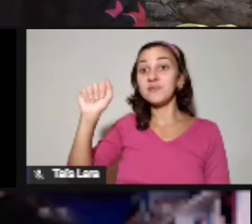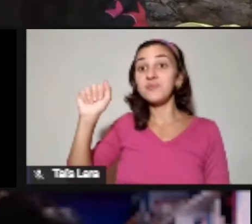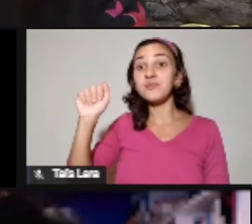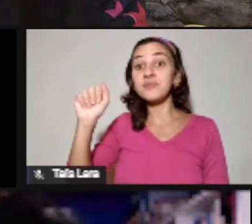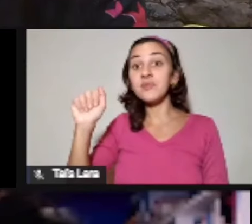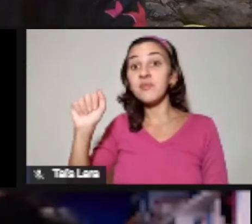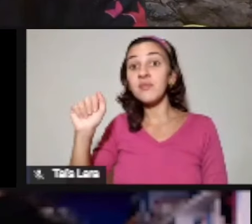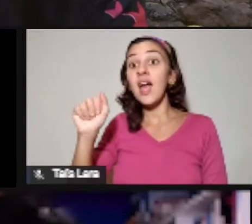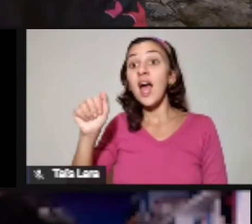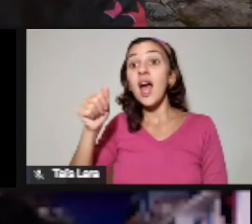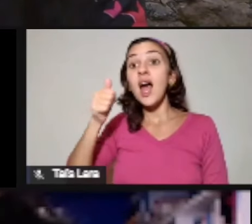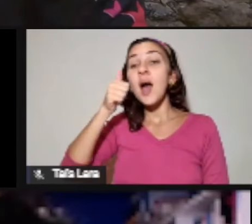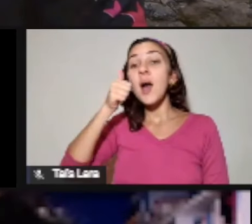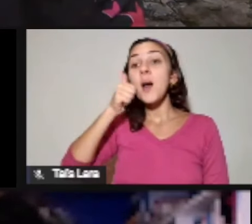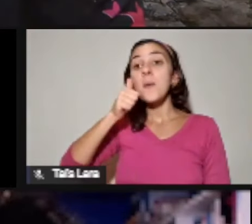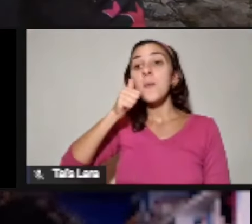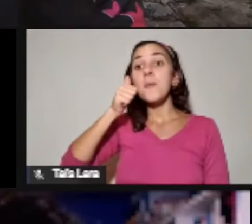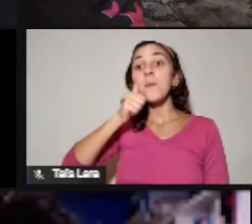você entra lá em